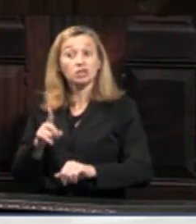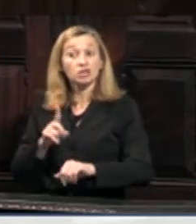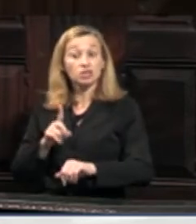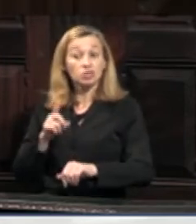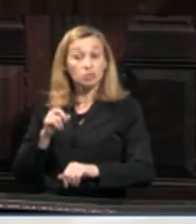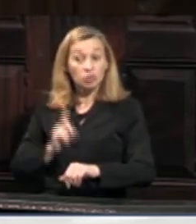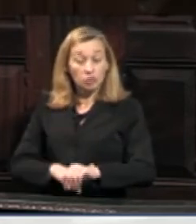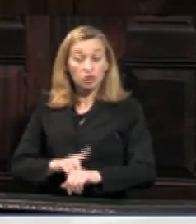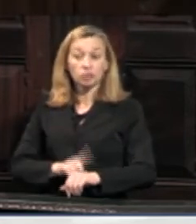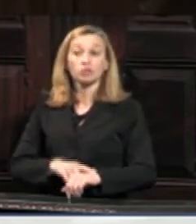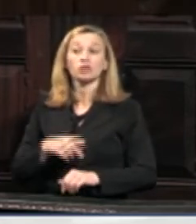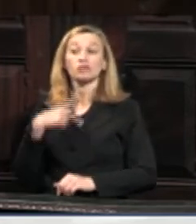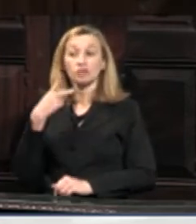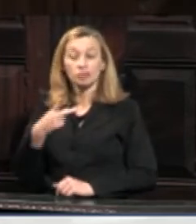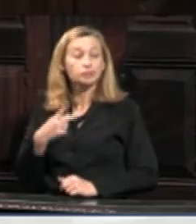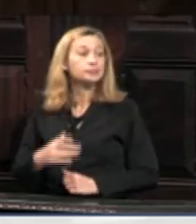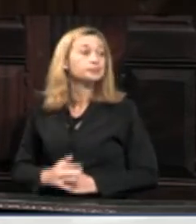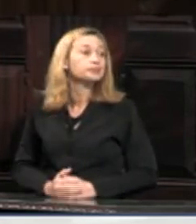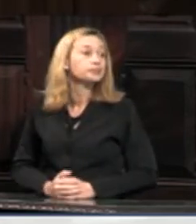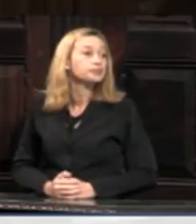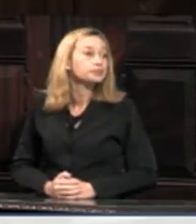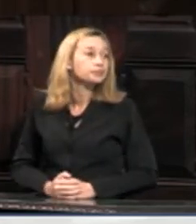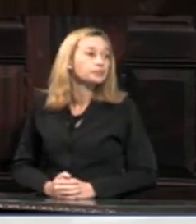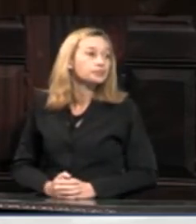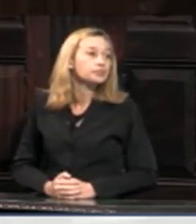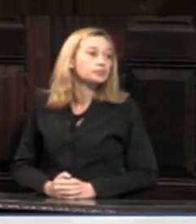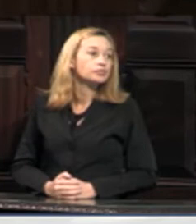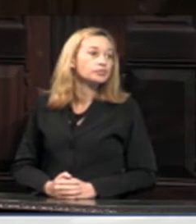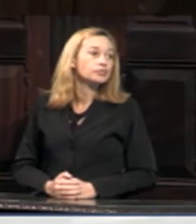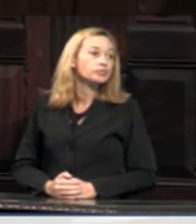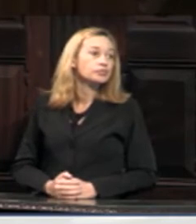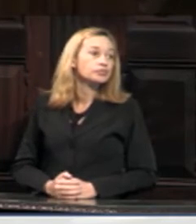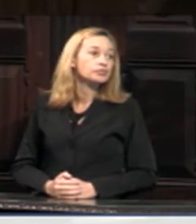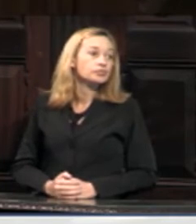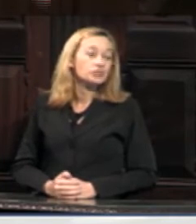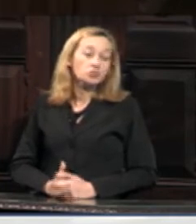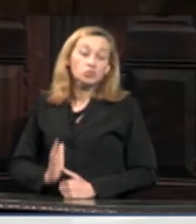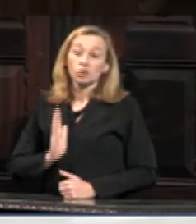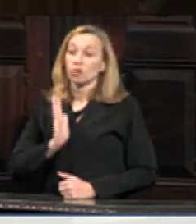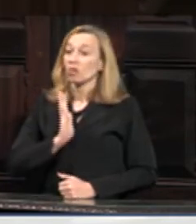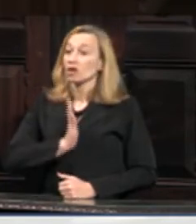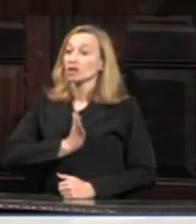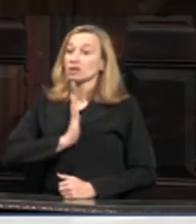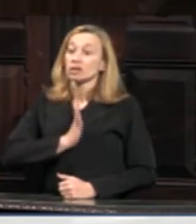que diziam, de coração aberto,